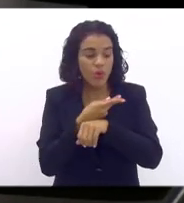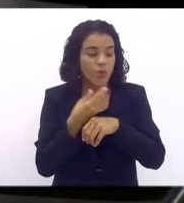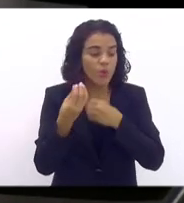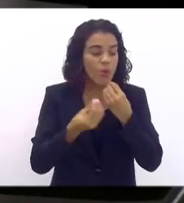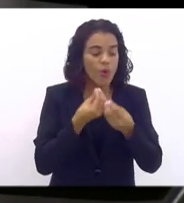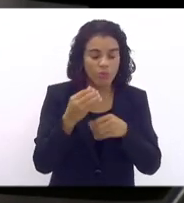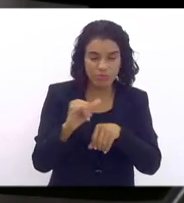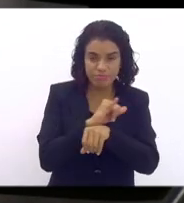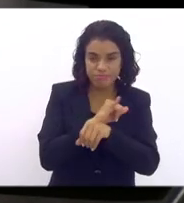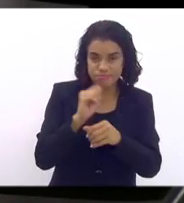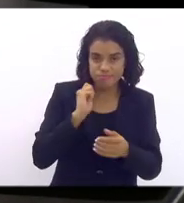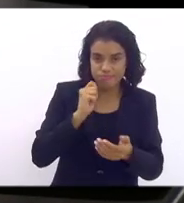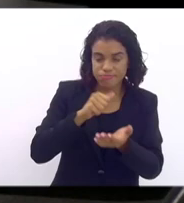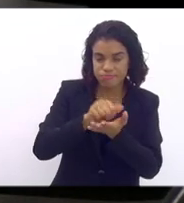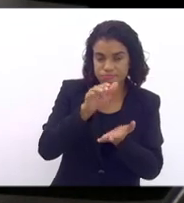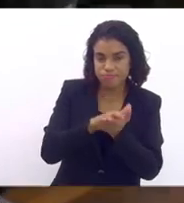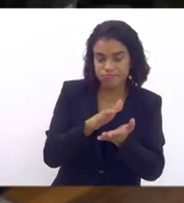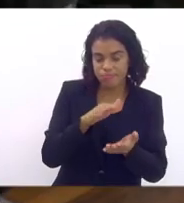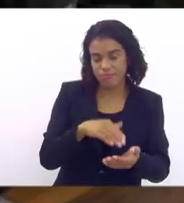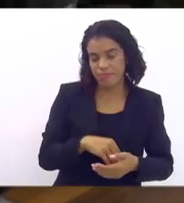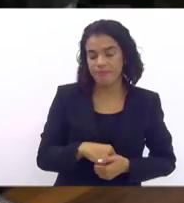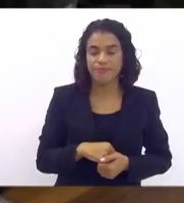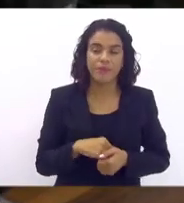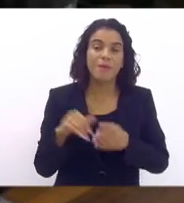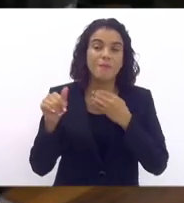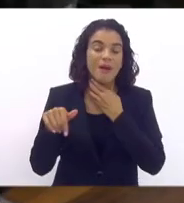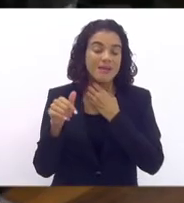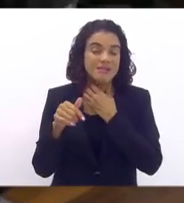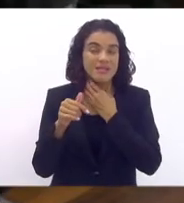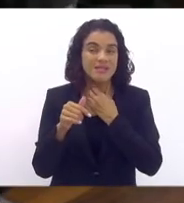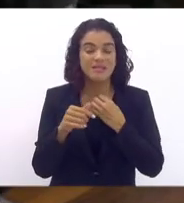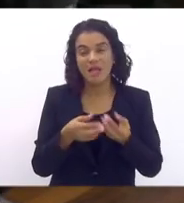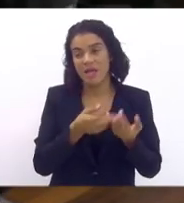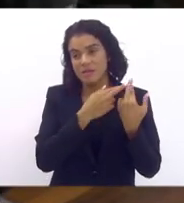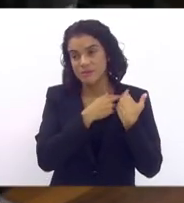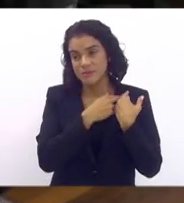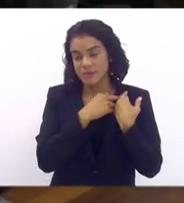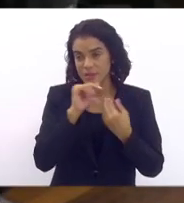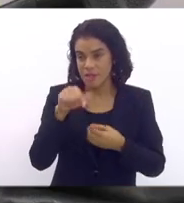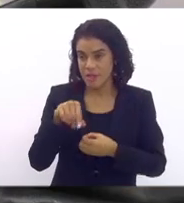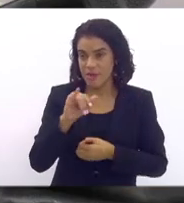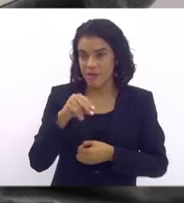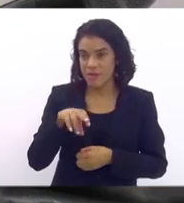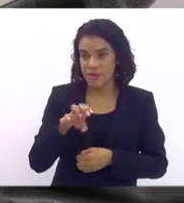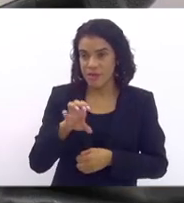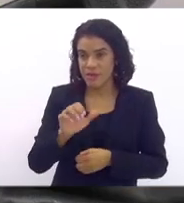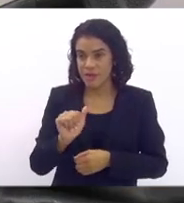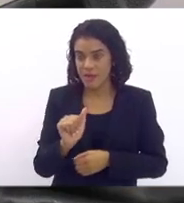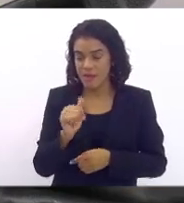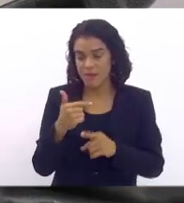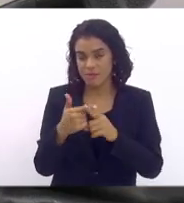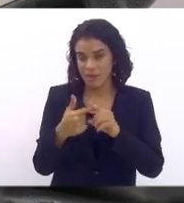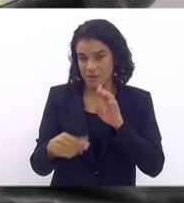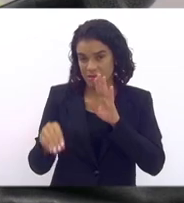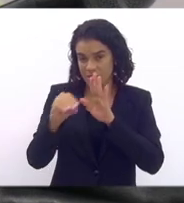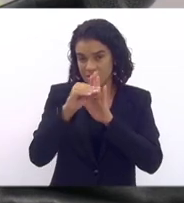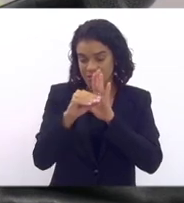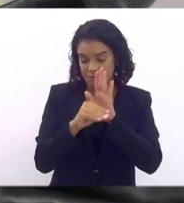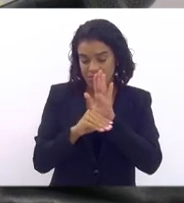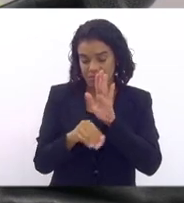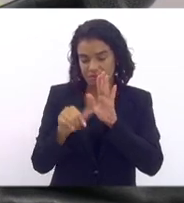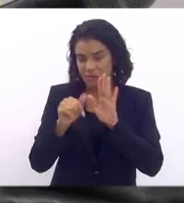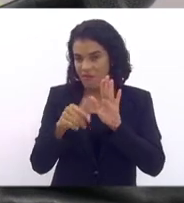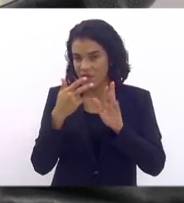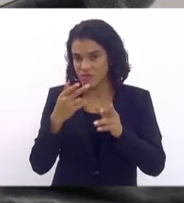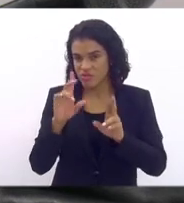ele mas as penalidades é dever do Inea é Secretaria Estadual de Meio Ambiente do Inea porque foi isso foi colocado na reunião passada pela Marinha do